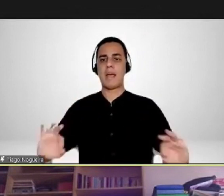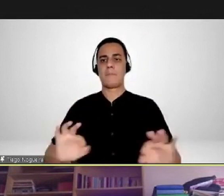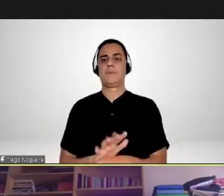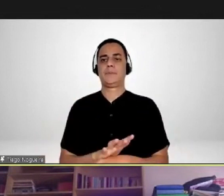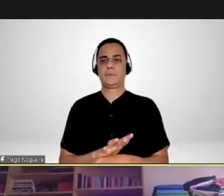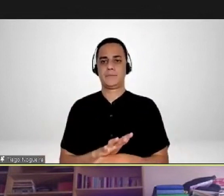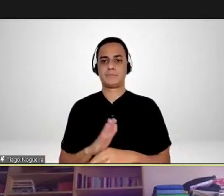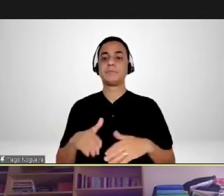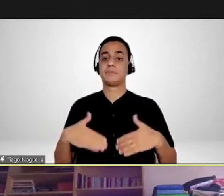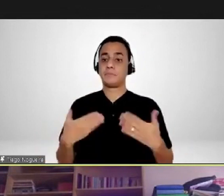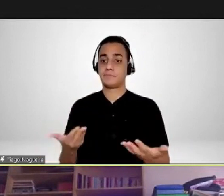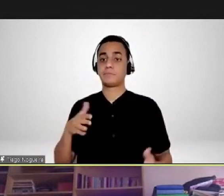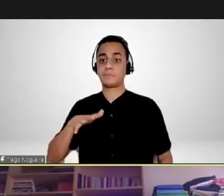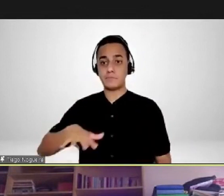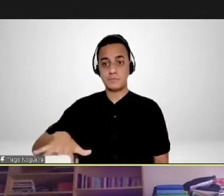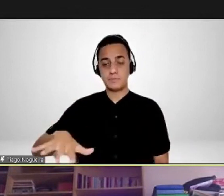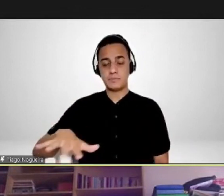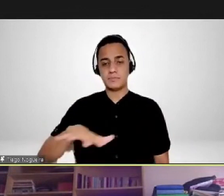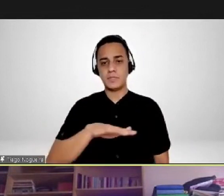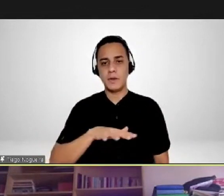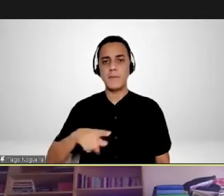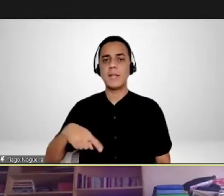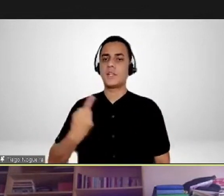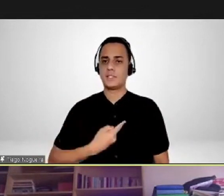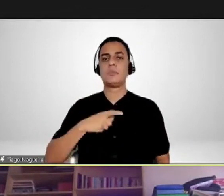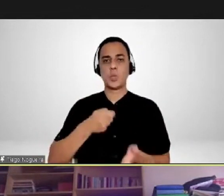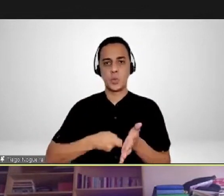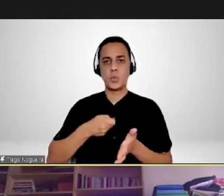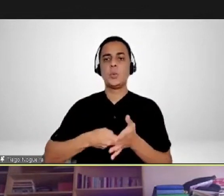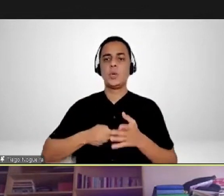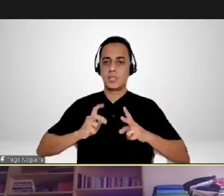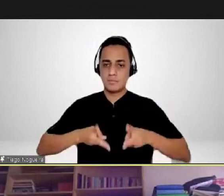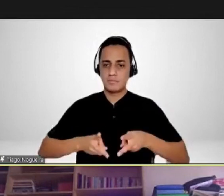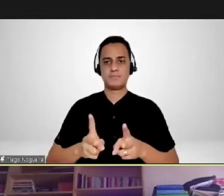é uma área aí que a gente tem muita luta ainda pela frente.